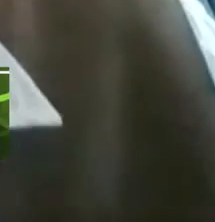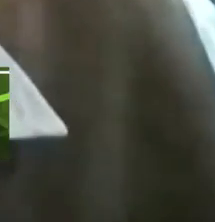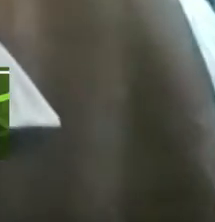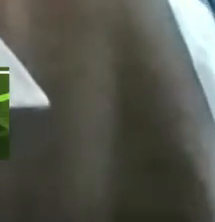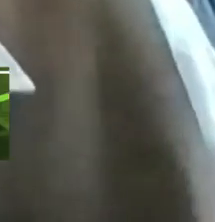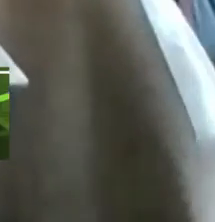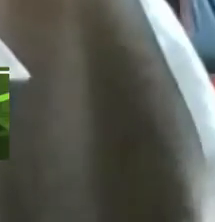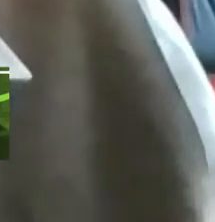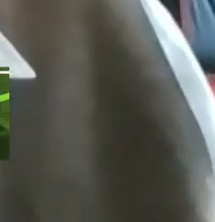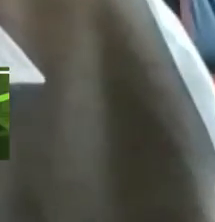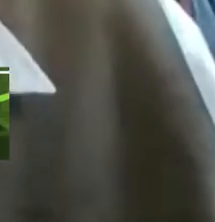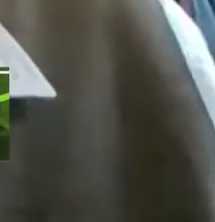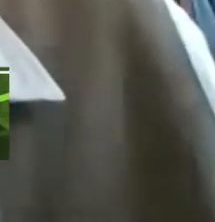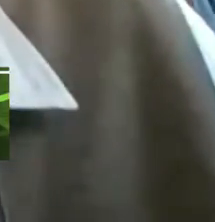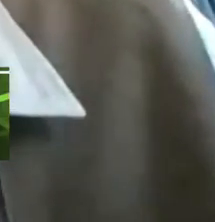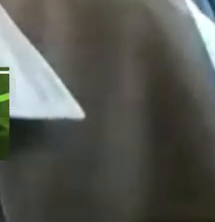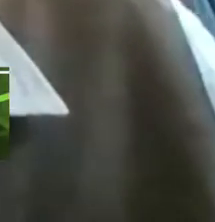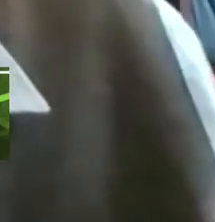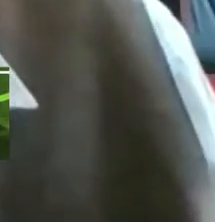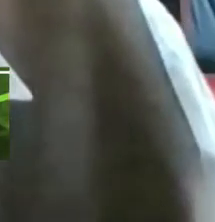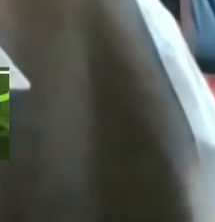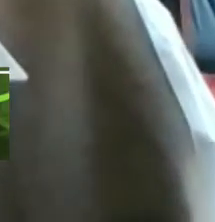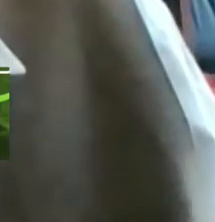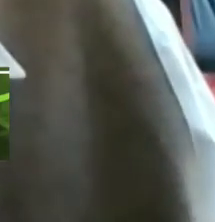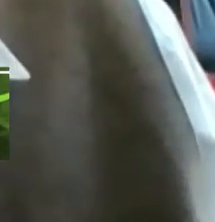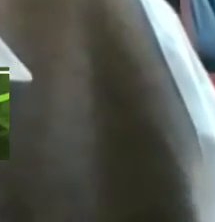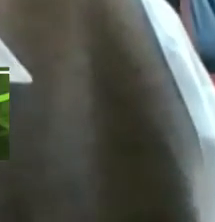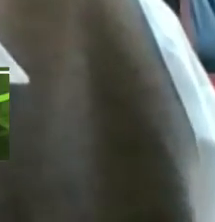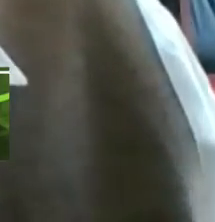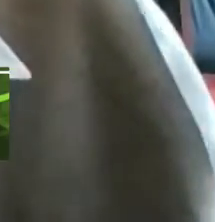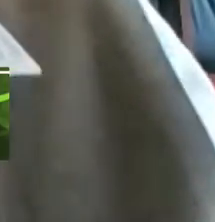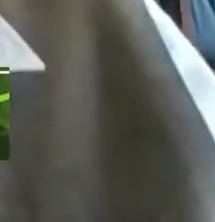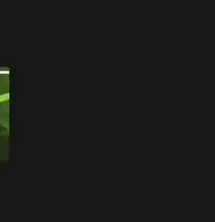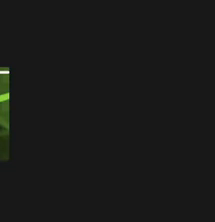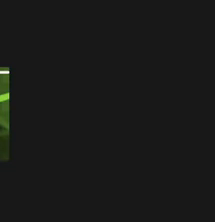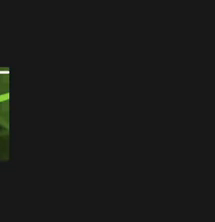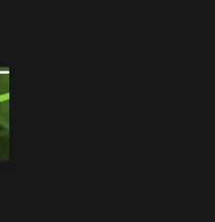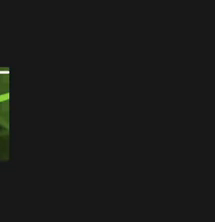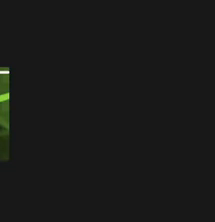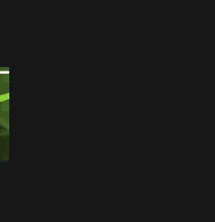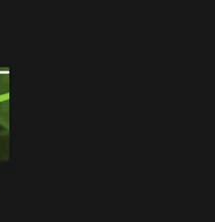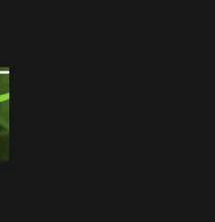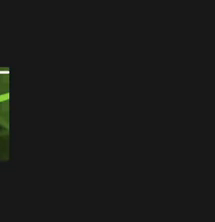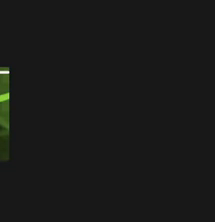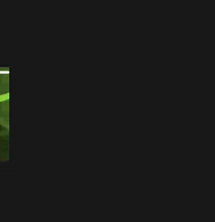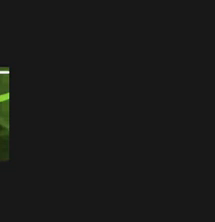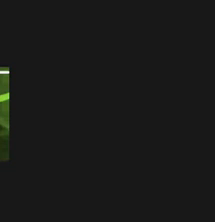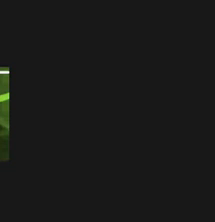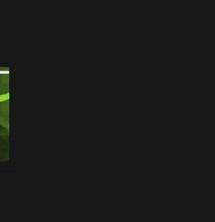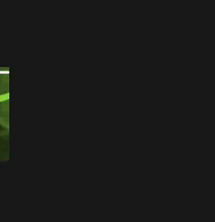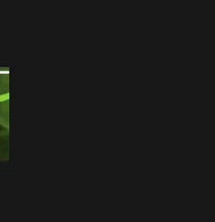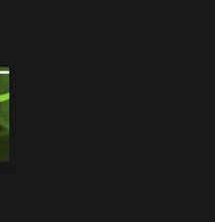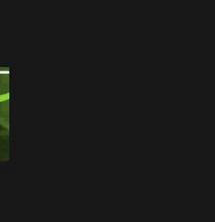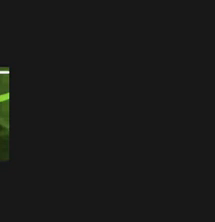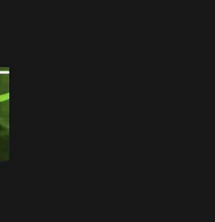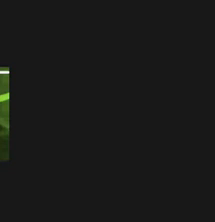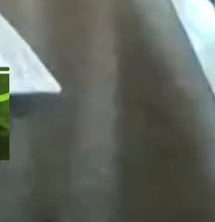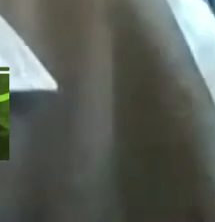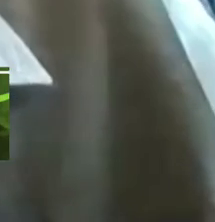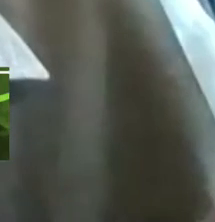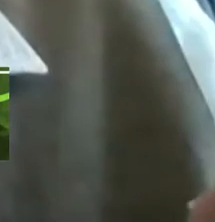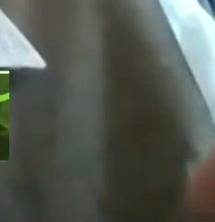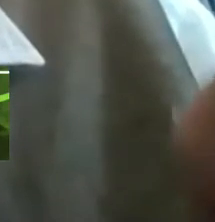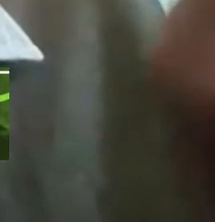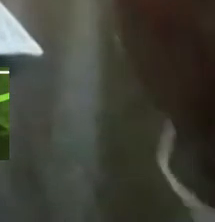a Dani LaRouge é nossa revolucionária eu quero dizer o seguinte hoje o nosso eixo é